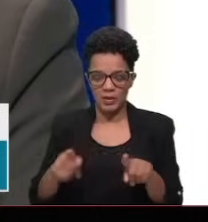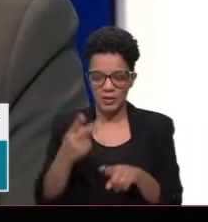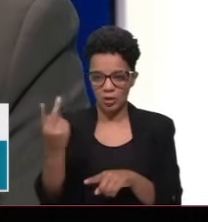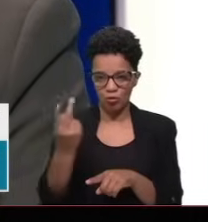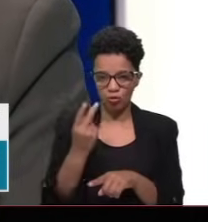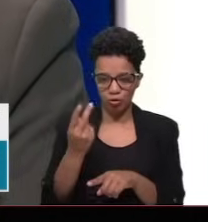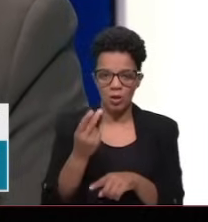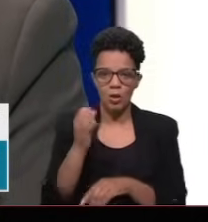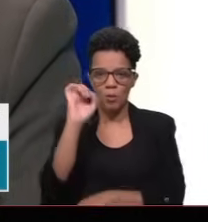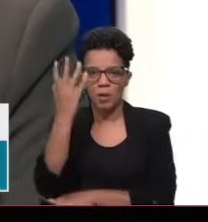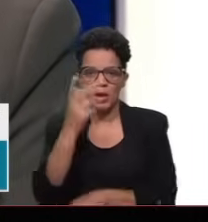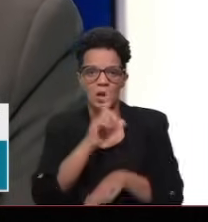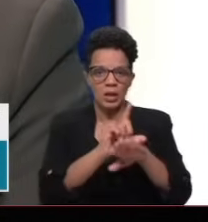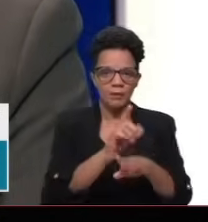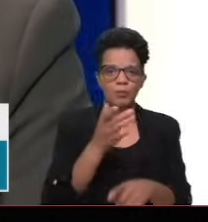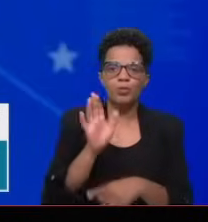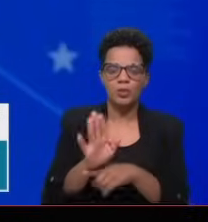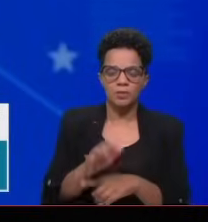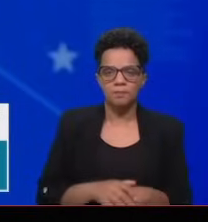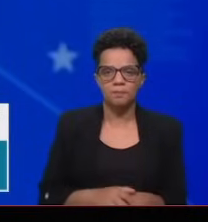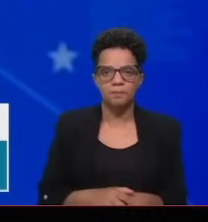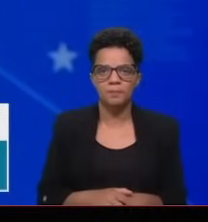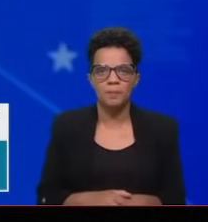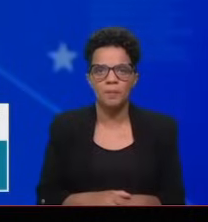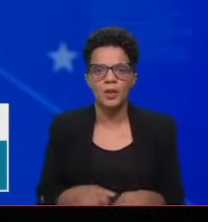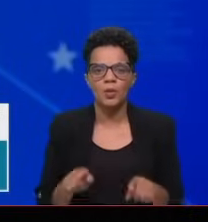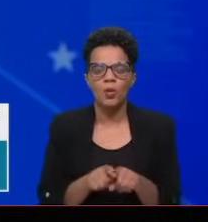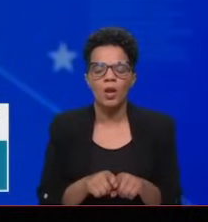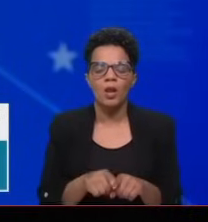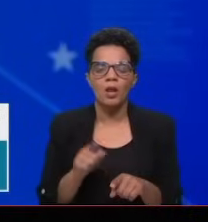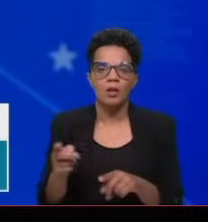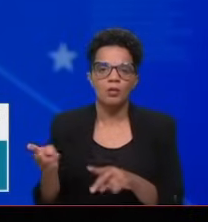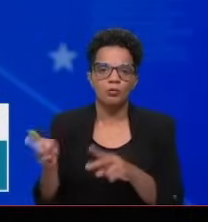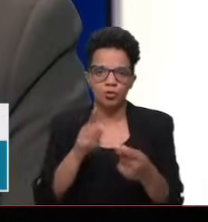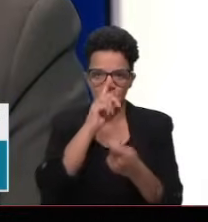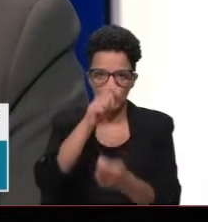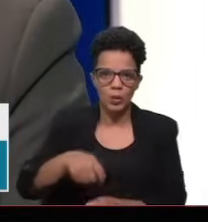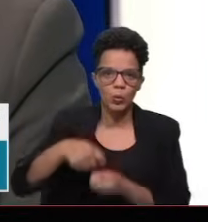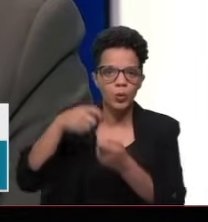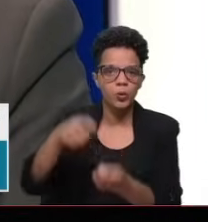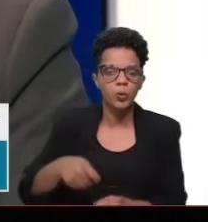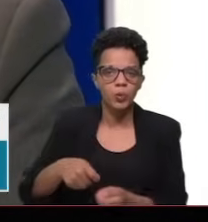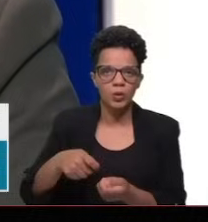livres e quando falamos por exemplo não podemos ter uma transição para uma agricultura